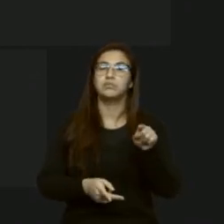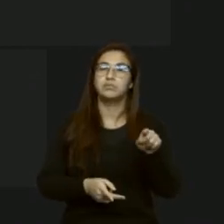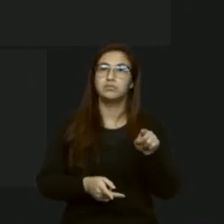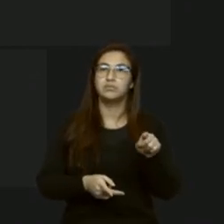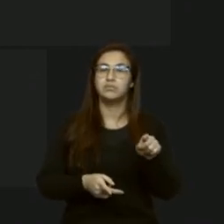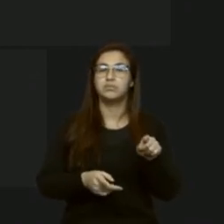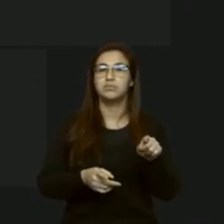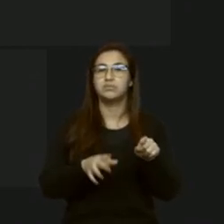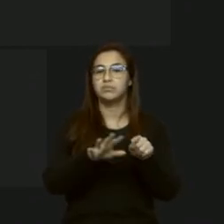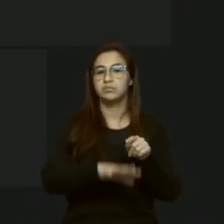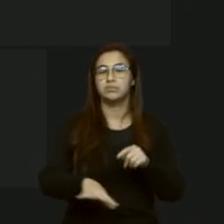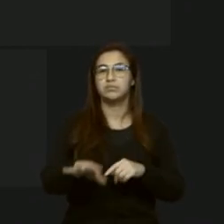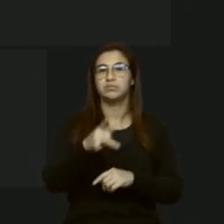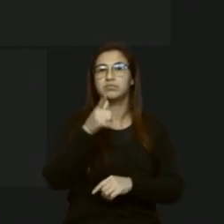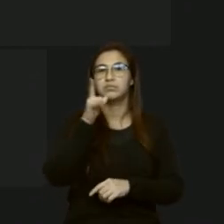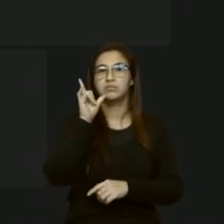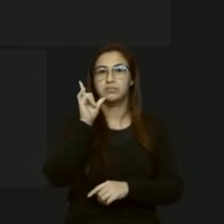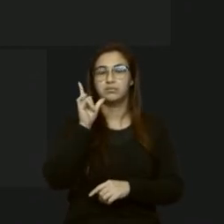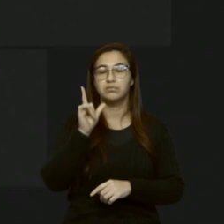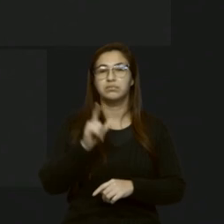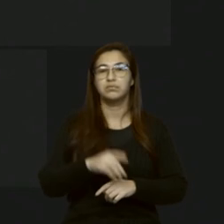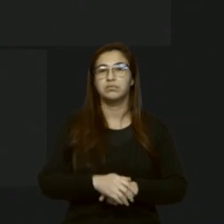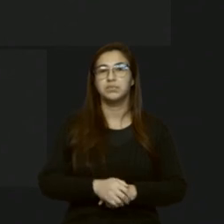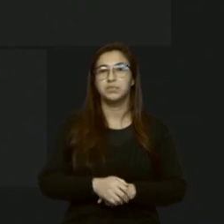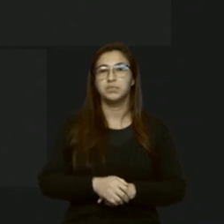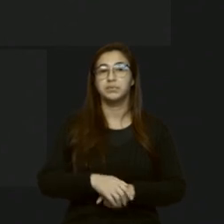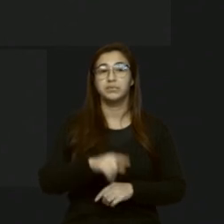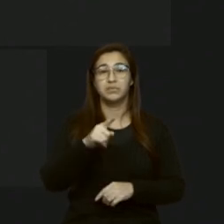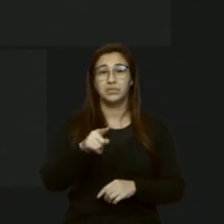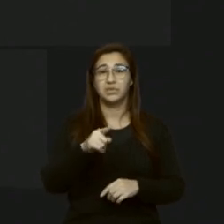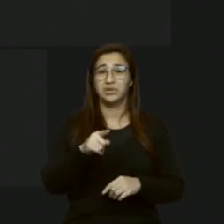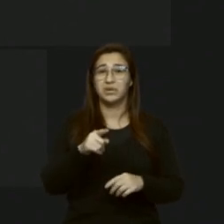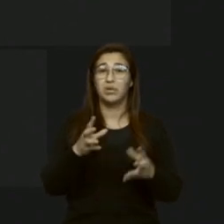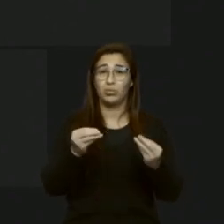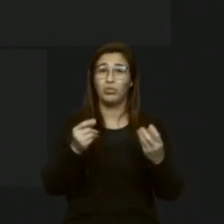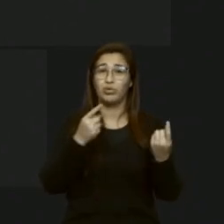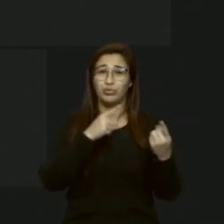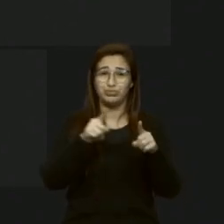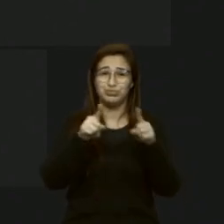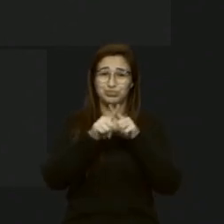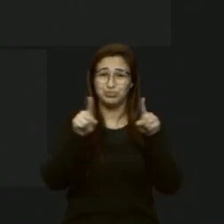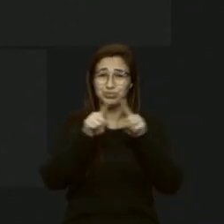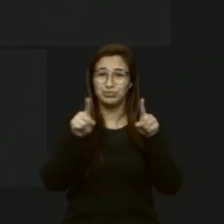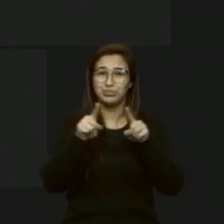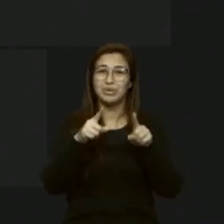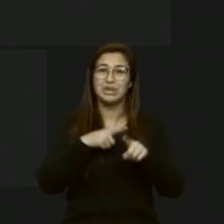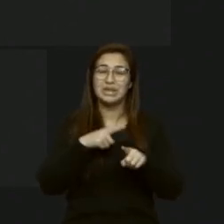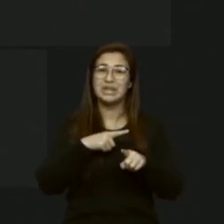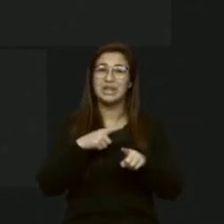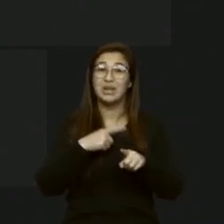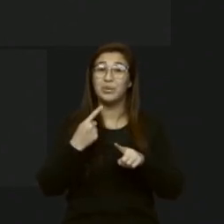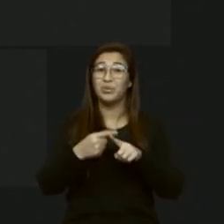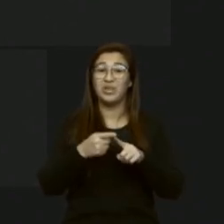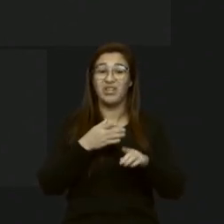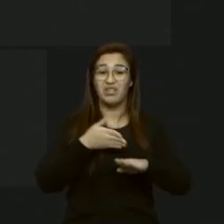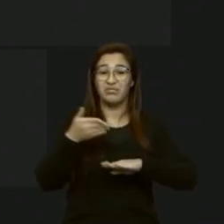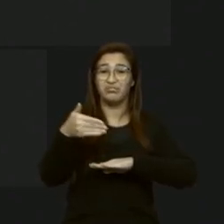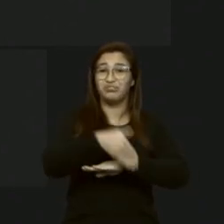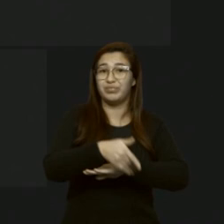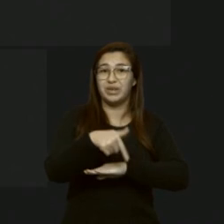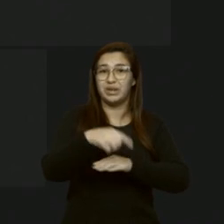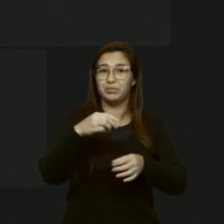aqui na região ontem, estão sendo bastante repudiados aí porque vieram aqui sem falar com ninguém, né? Não vieram